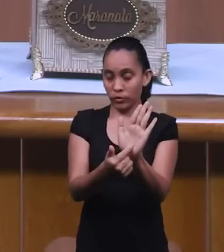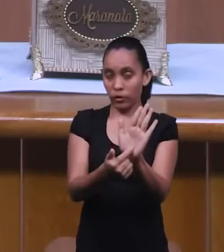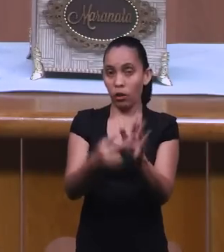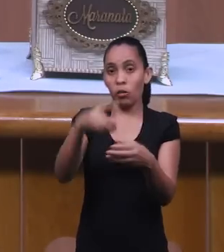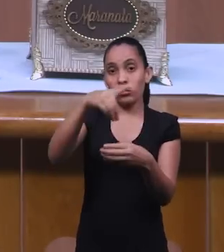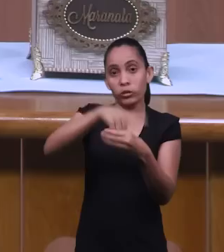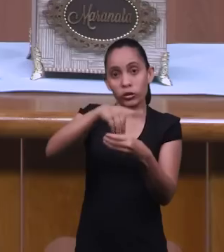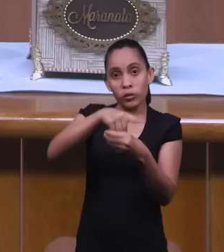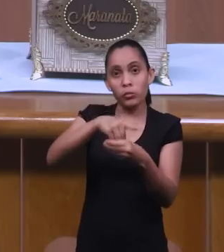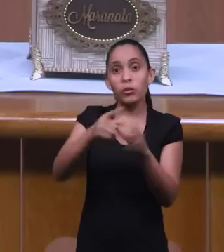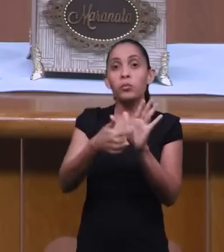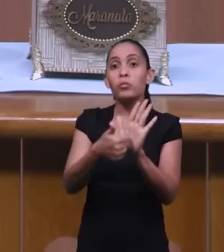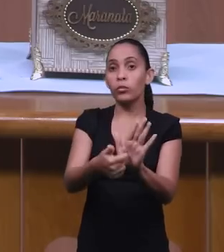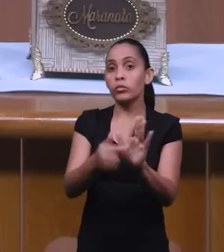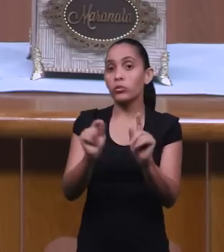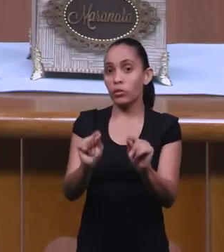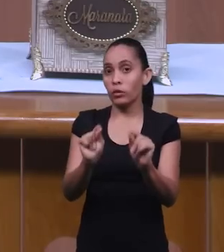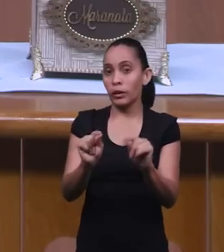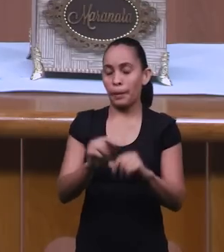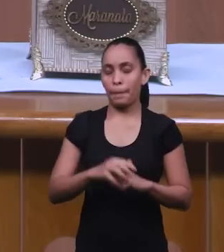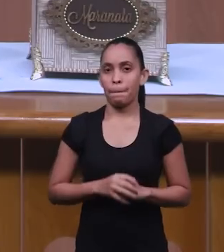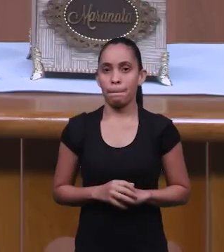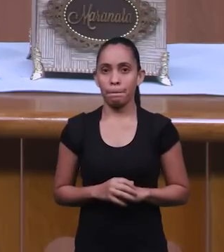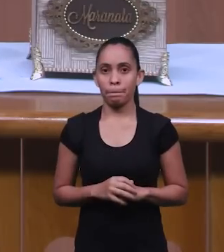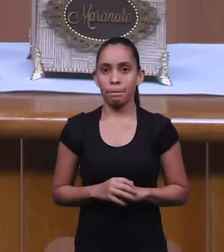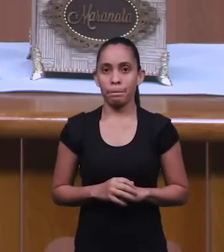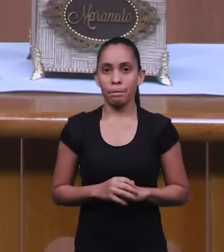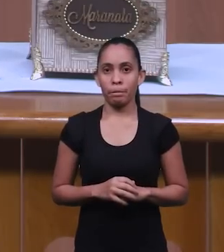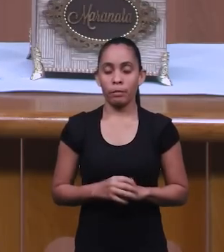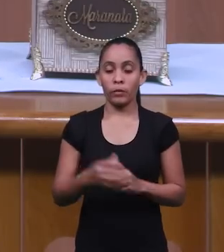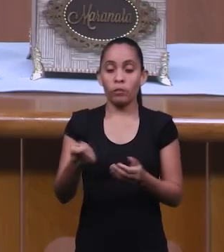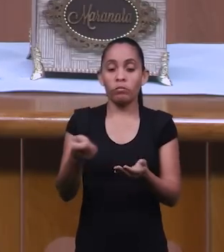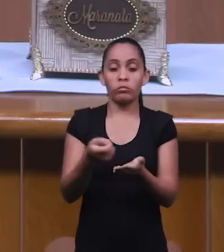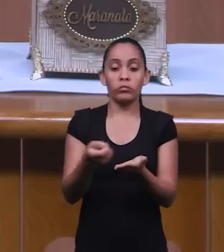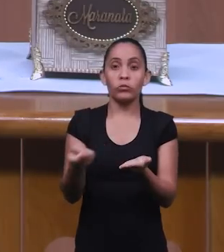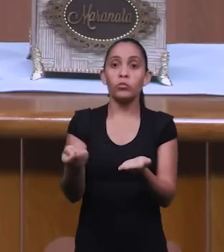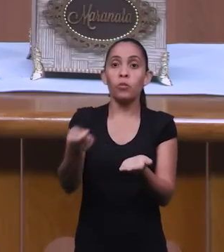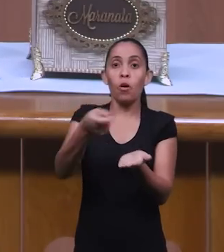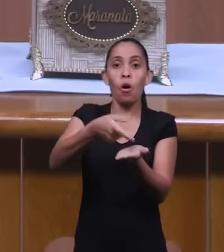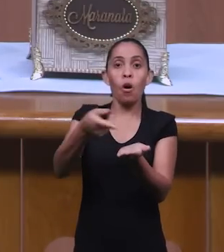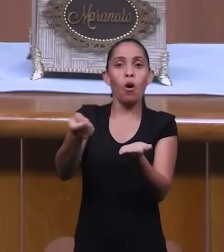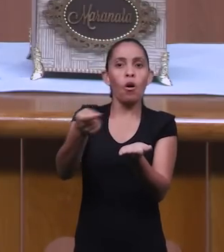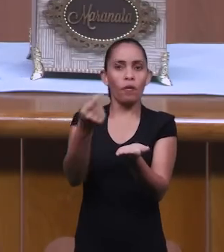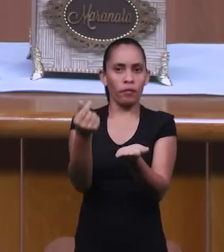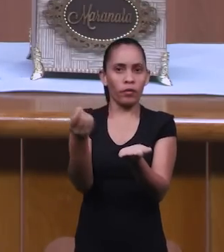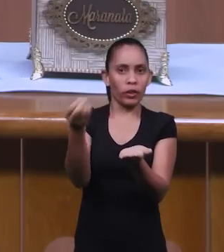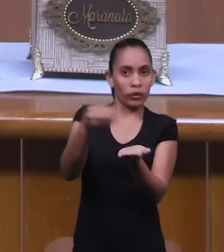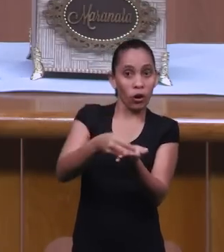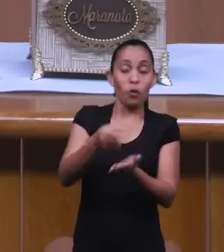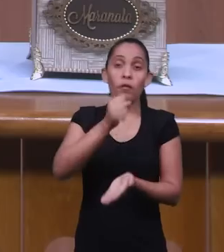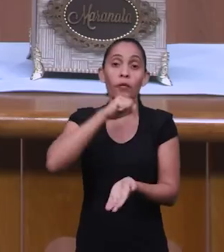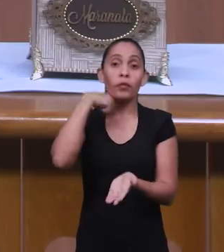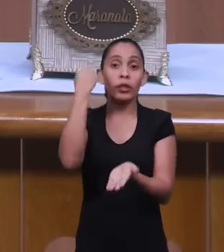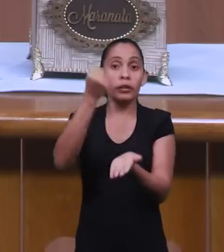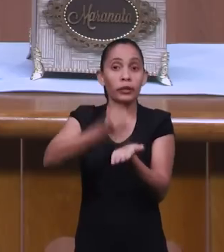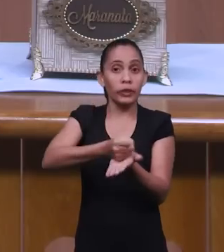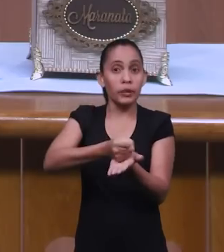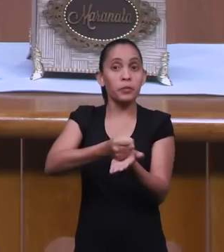dízimo e fala de ofertas. No Velho